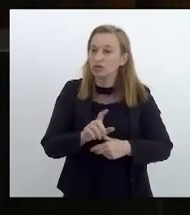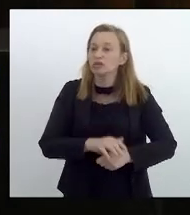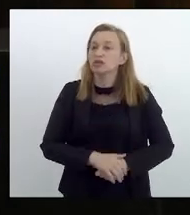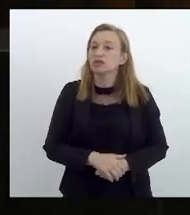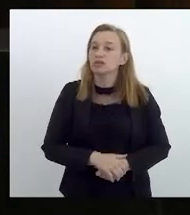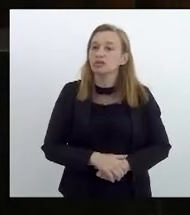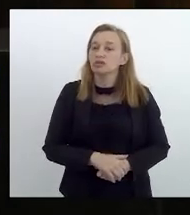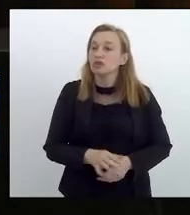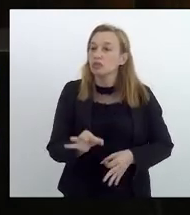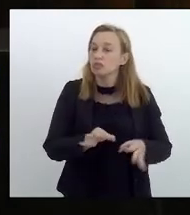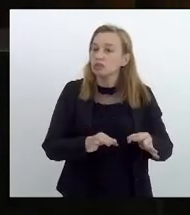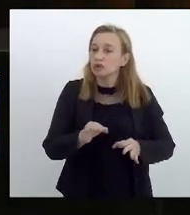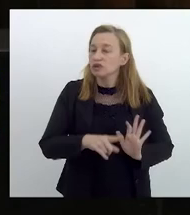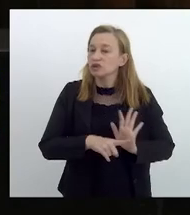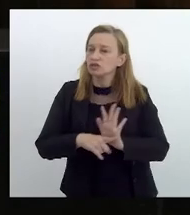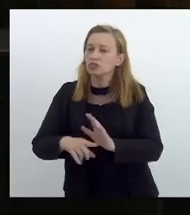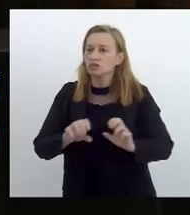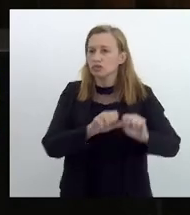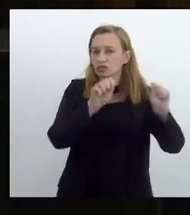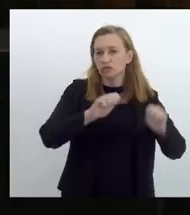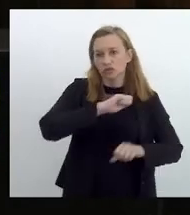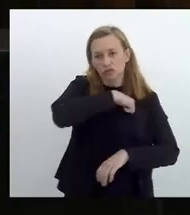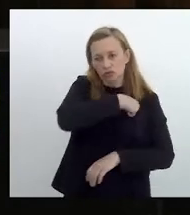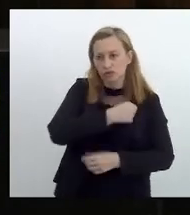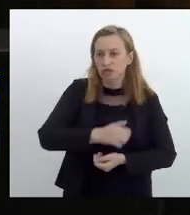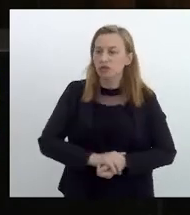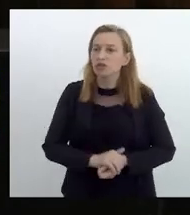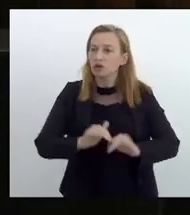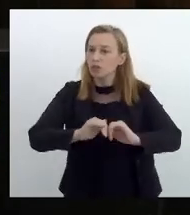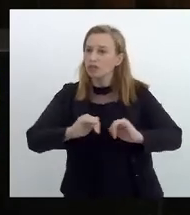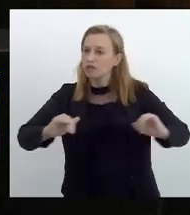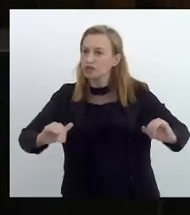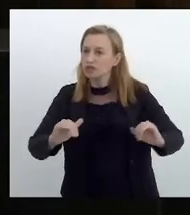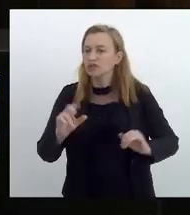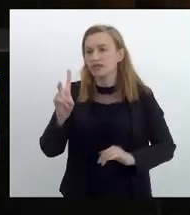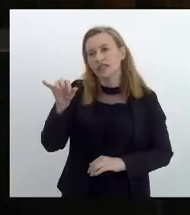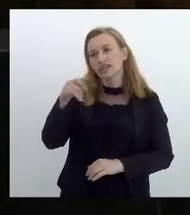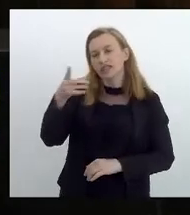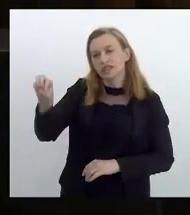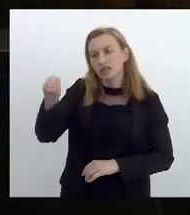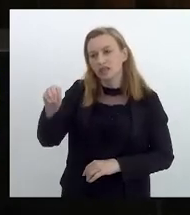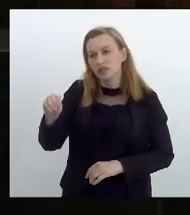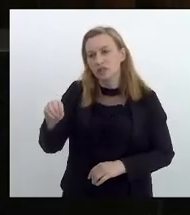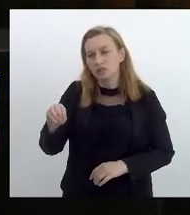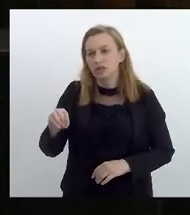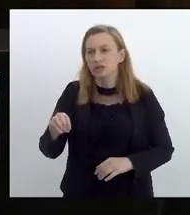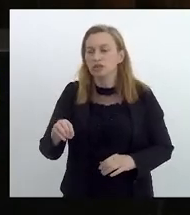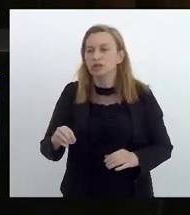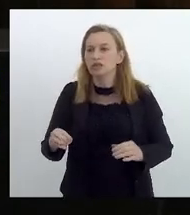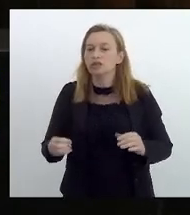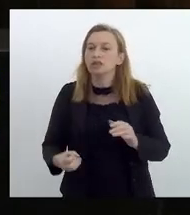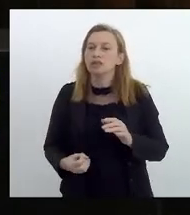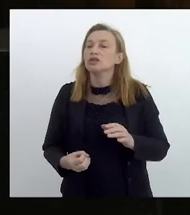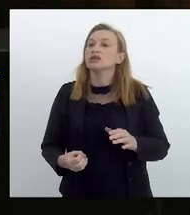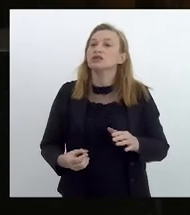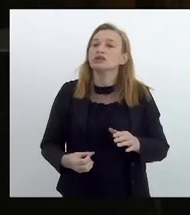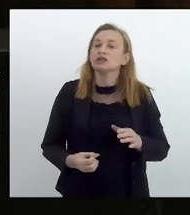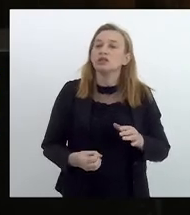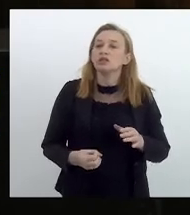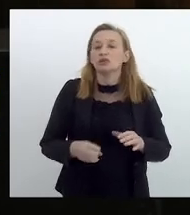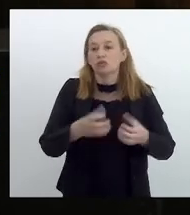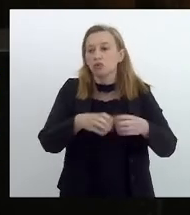condicionantes do plano de recuperação fiscal o afastamento da vedação para realização de concurso público